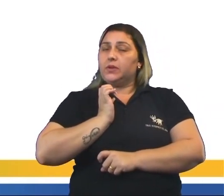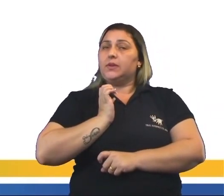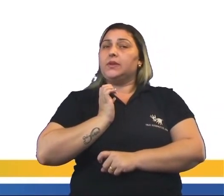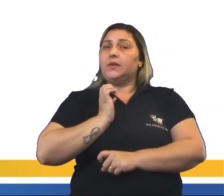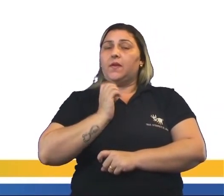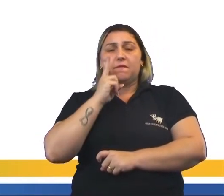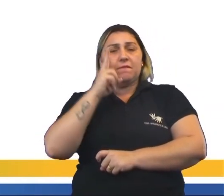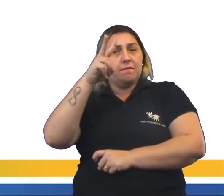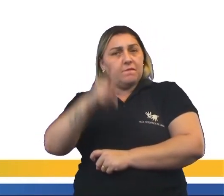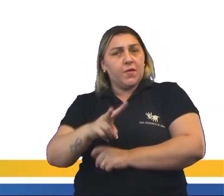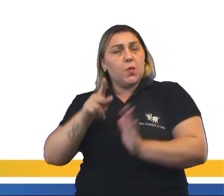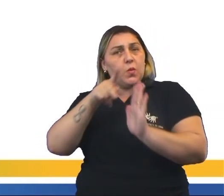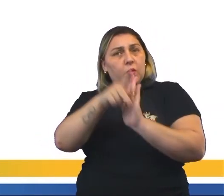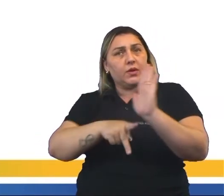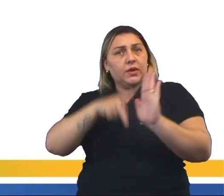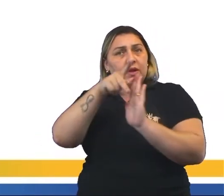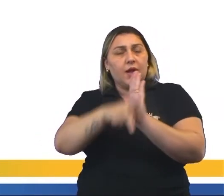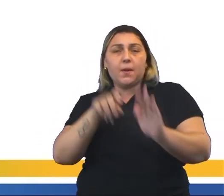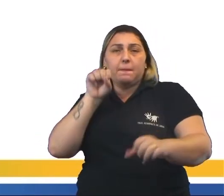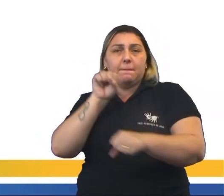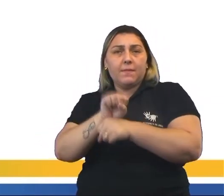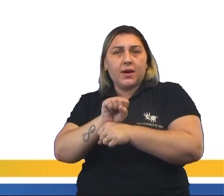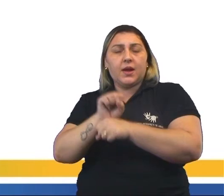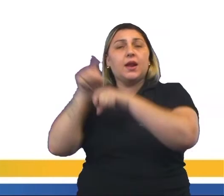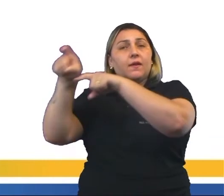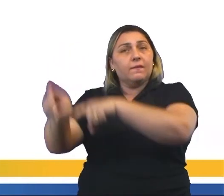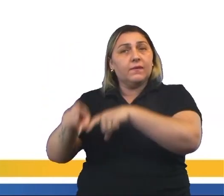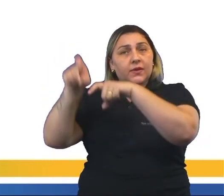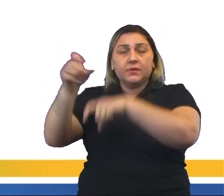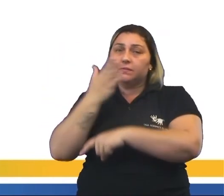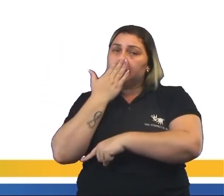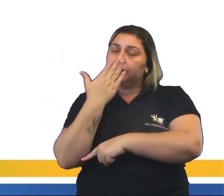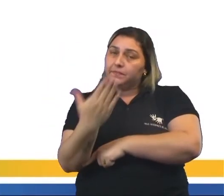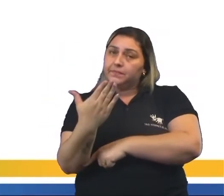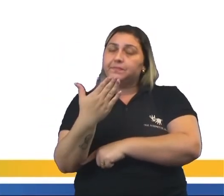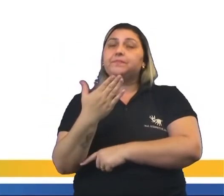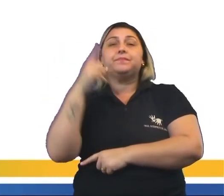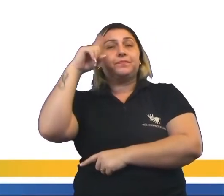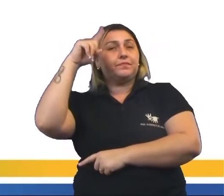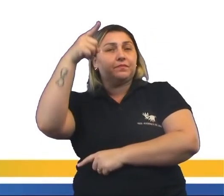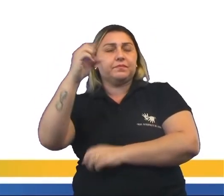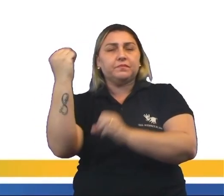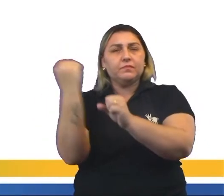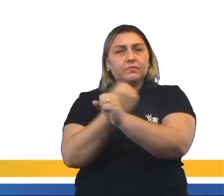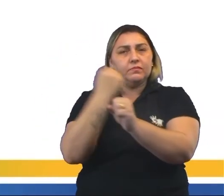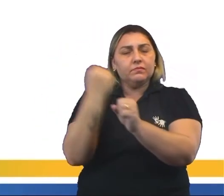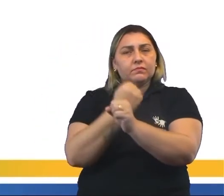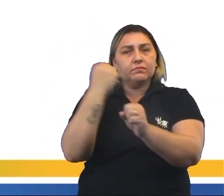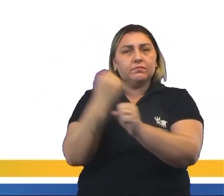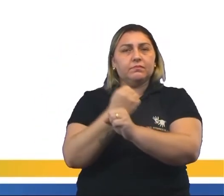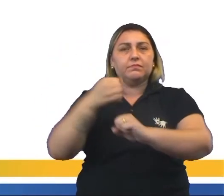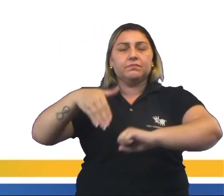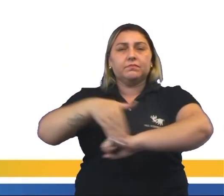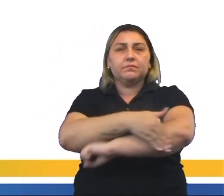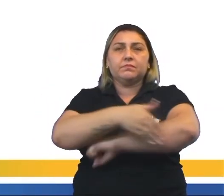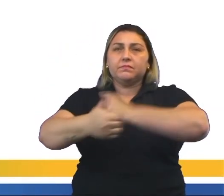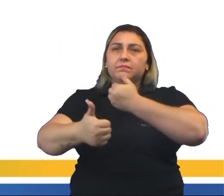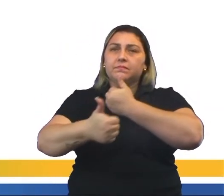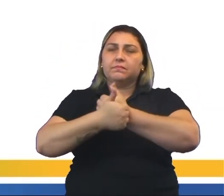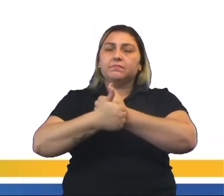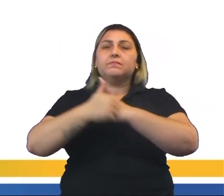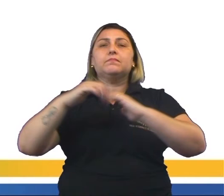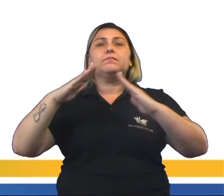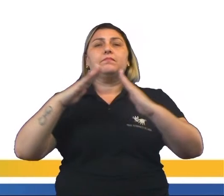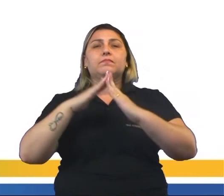pelo fato de o trem não parar em sua fazenda. Assim, ele mandou construir uma estação próxima à